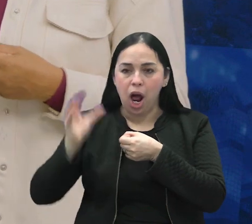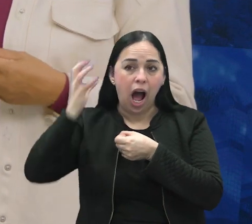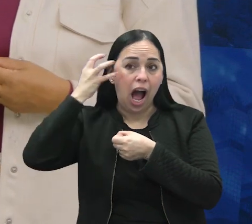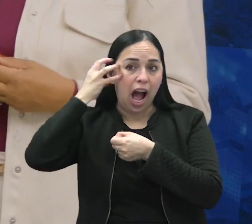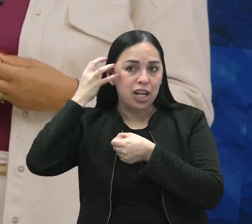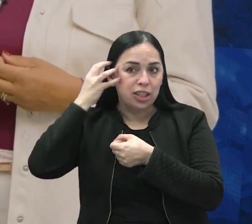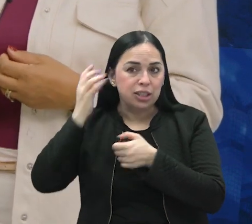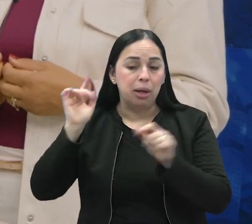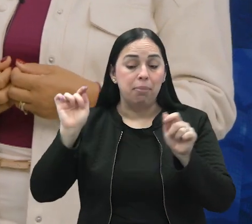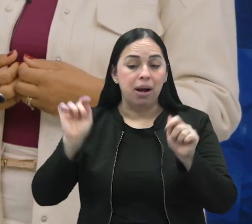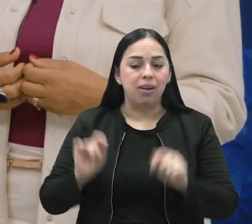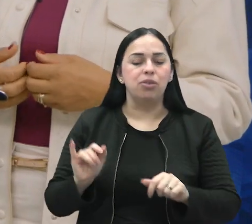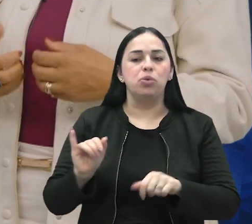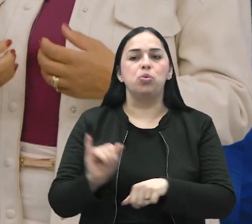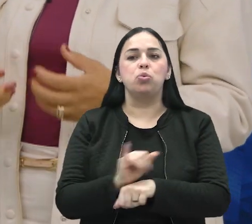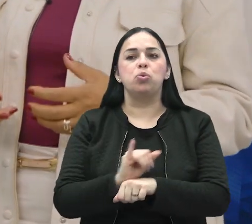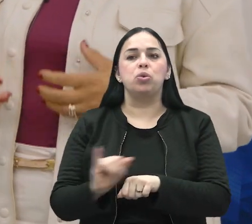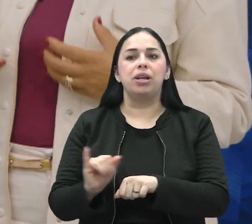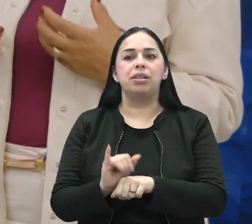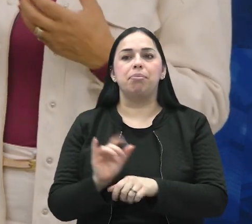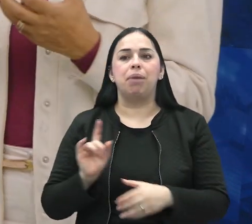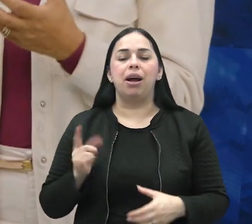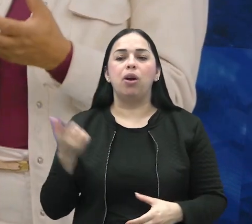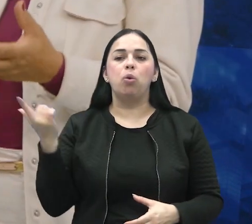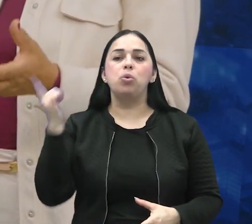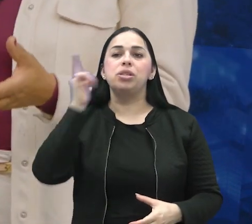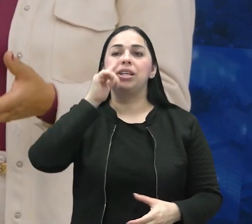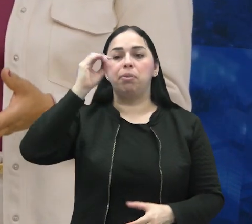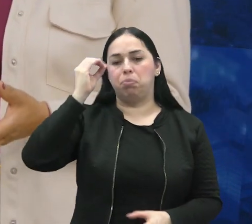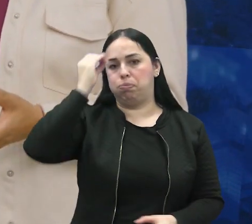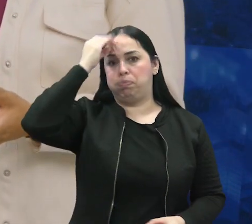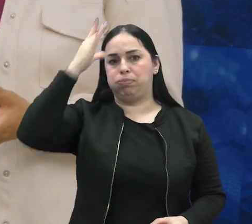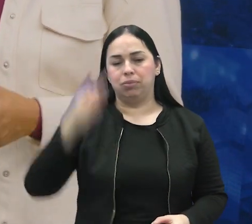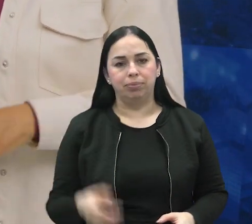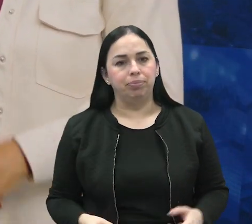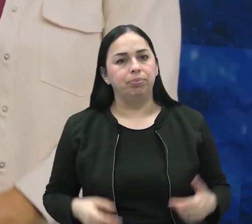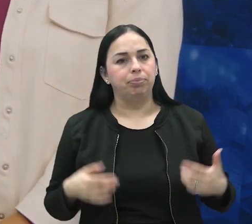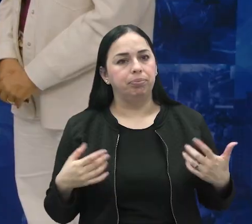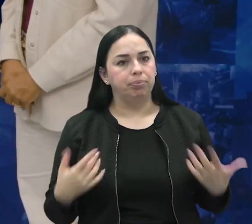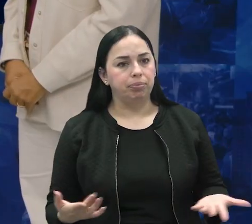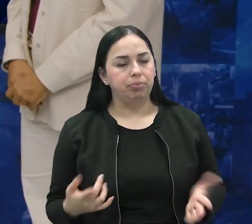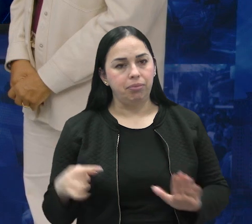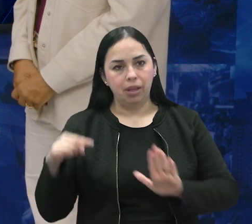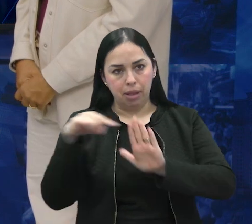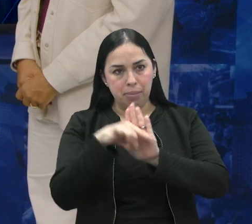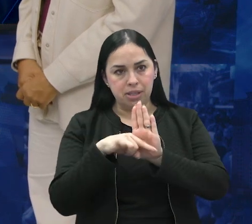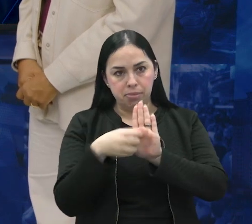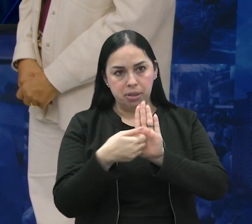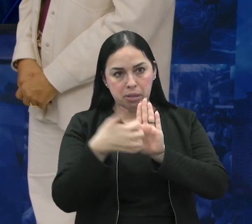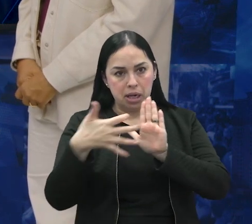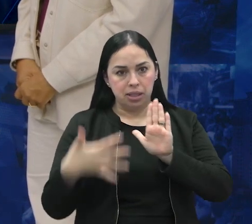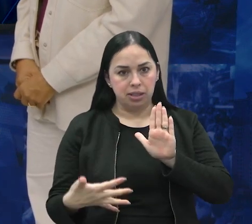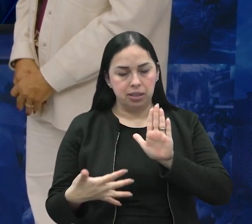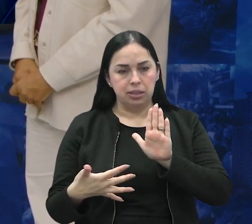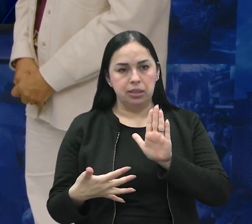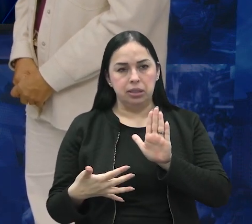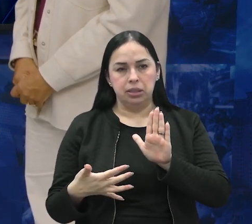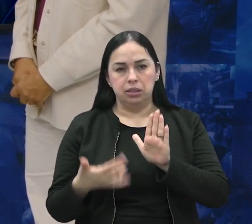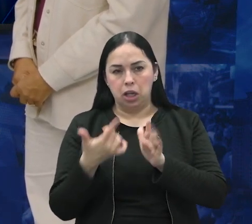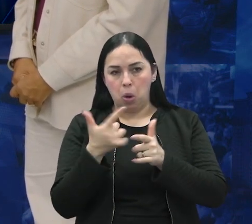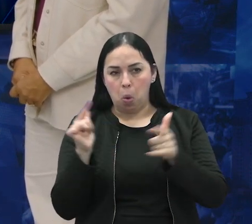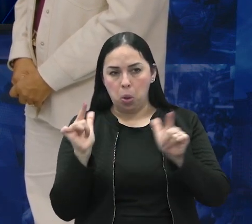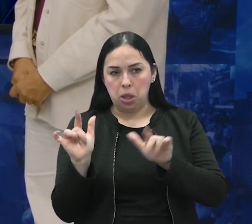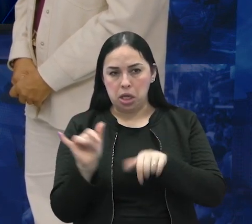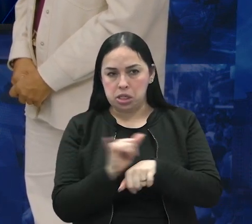de uma maneira para o quê? Para te inserir no universo do conhecimento. E dentro da pesquisa também foram